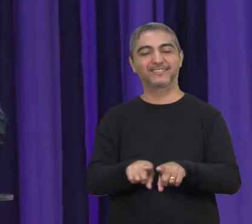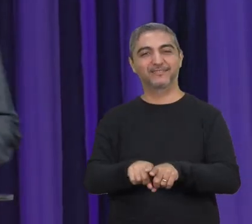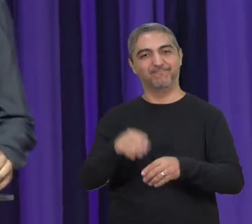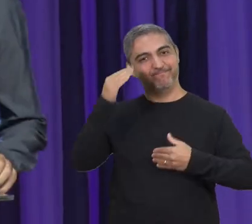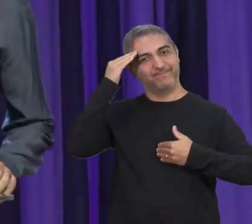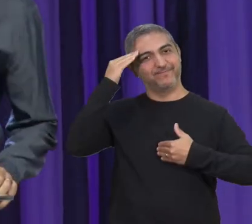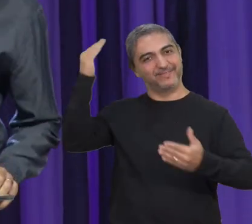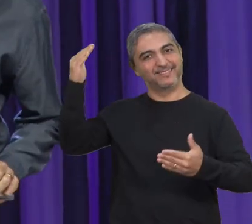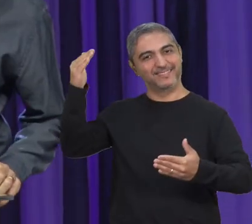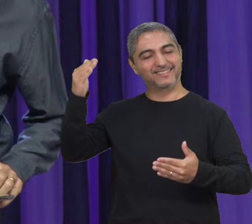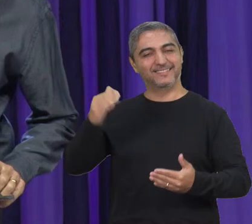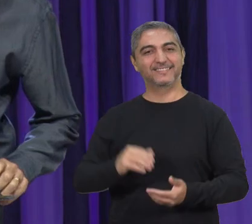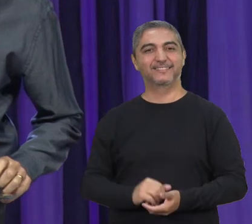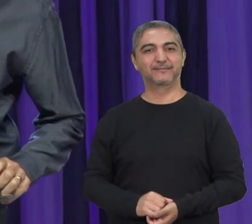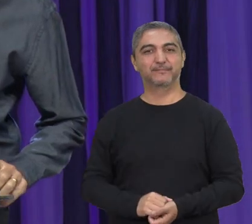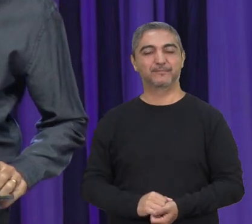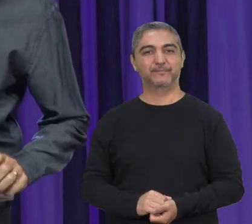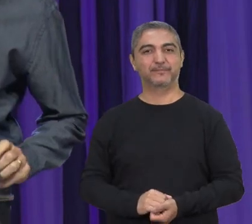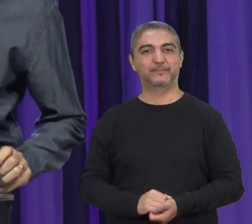a Deus.